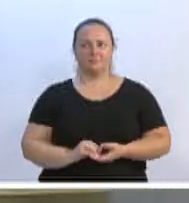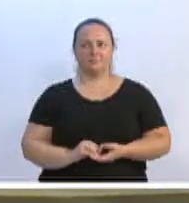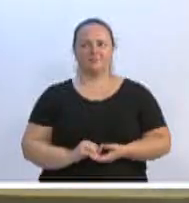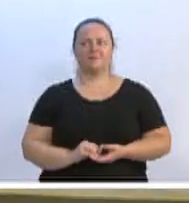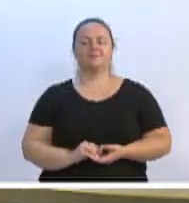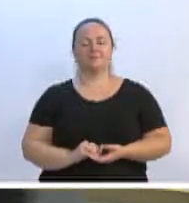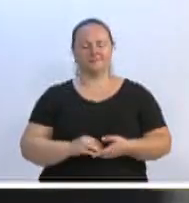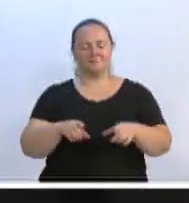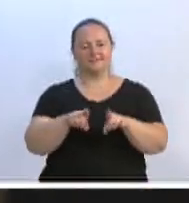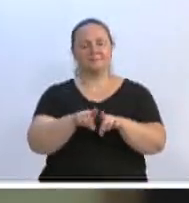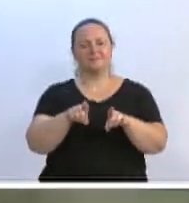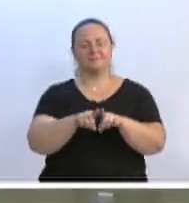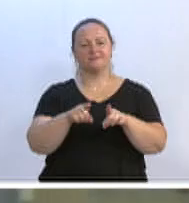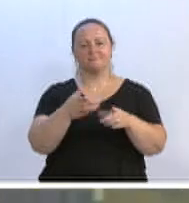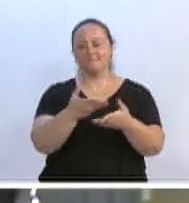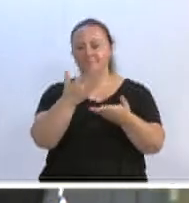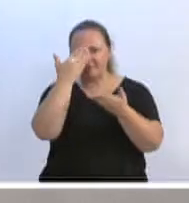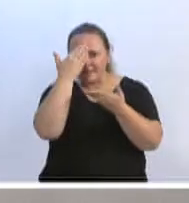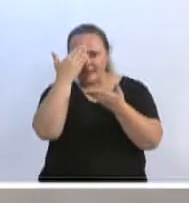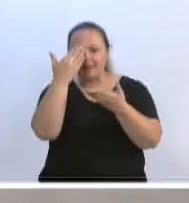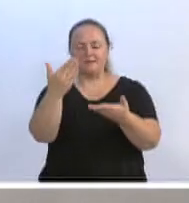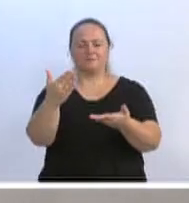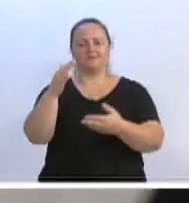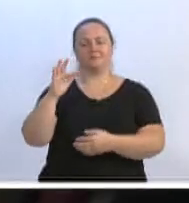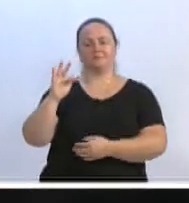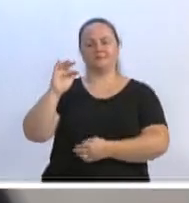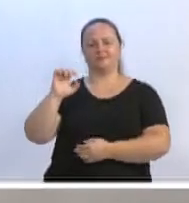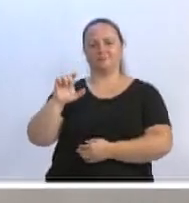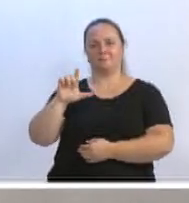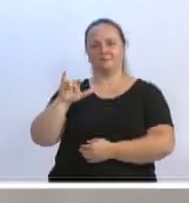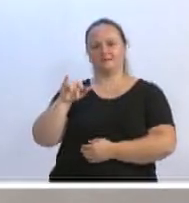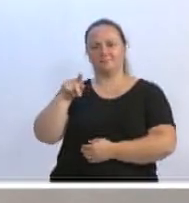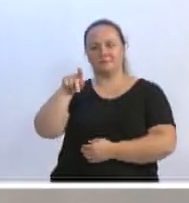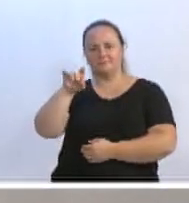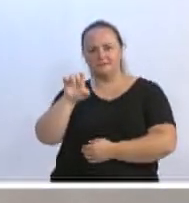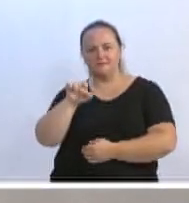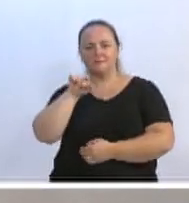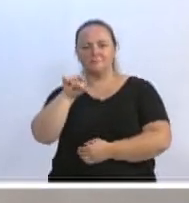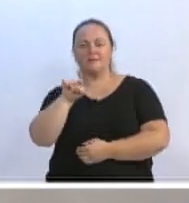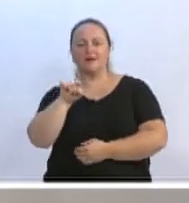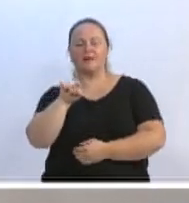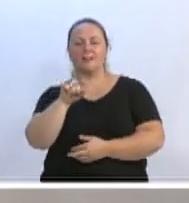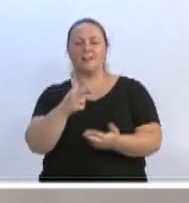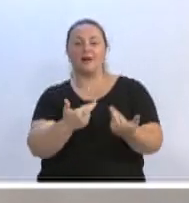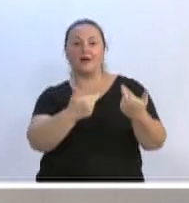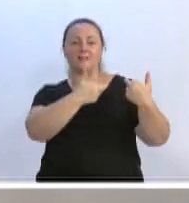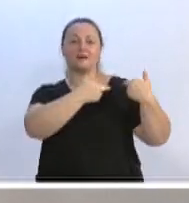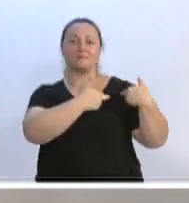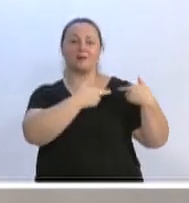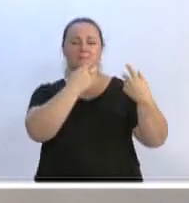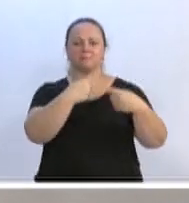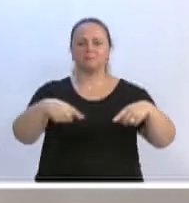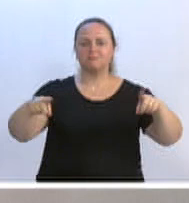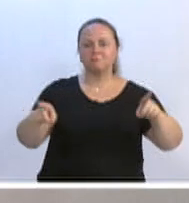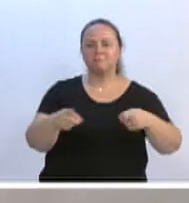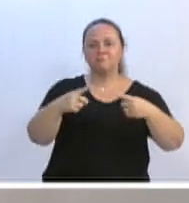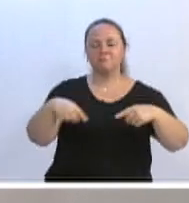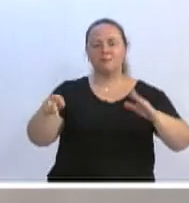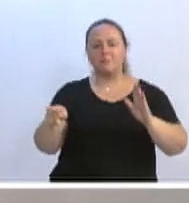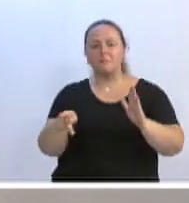E agradecemos também a presença do senhor Felipe de Alcântara, que é regente do coral e da orquestra de